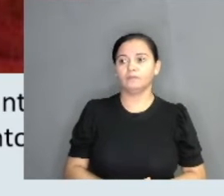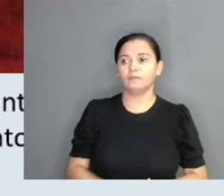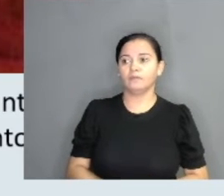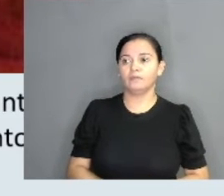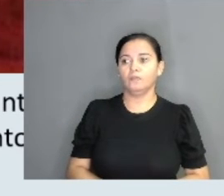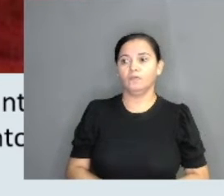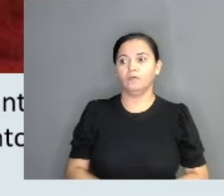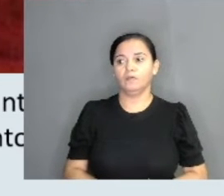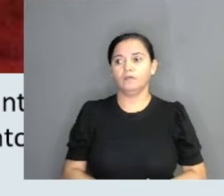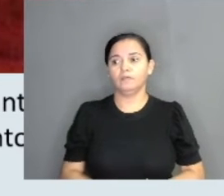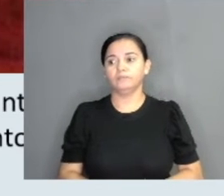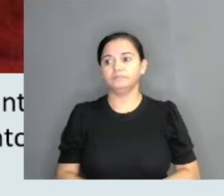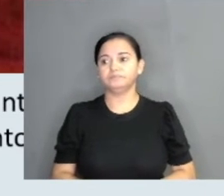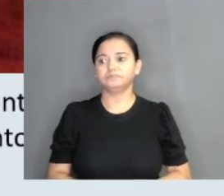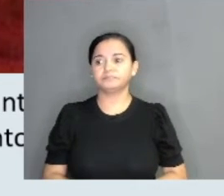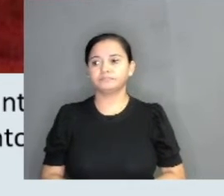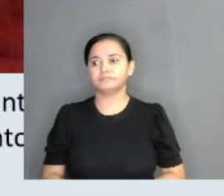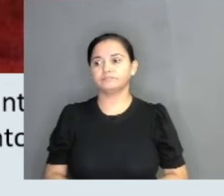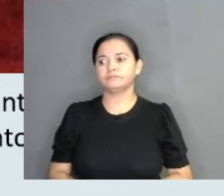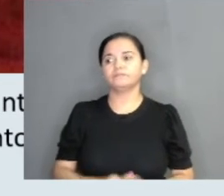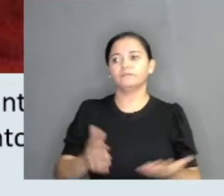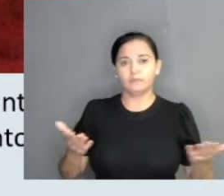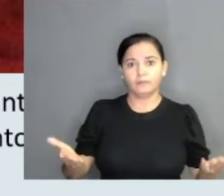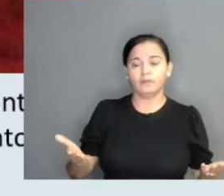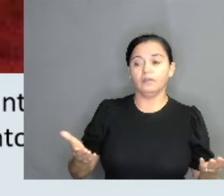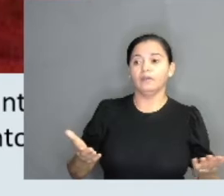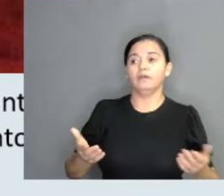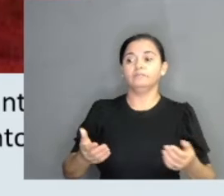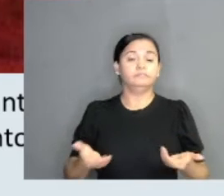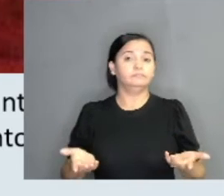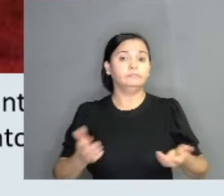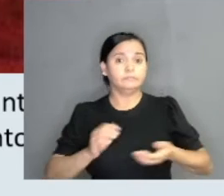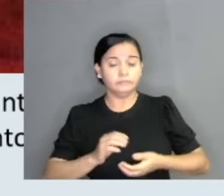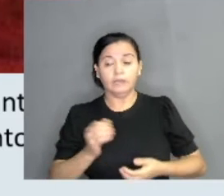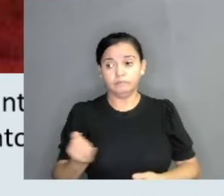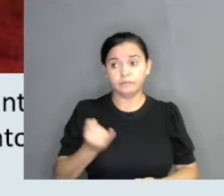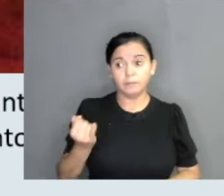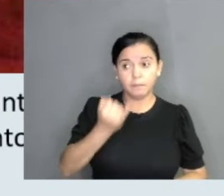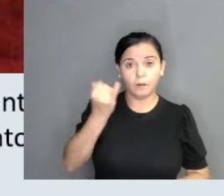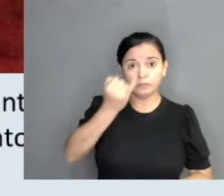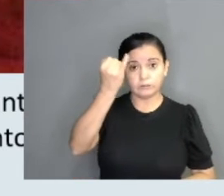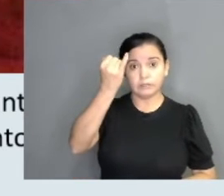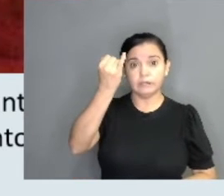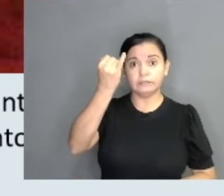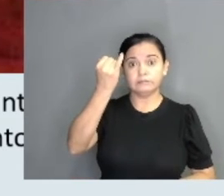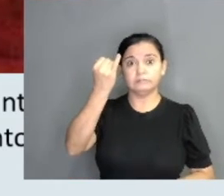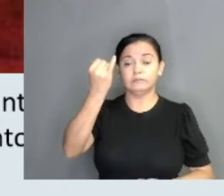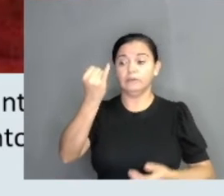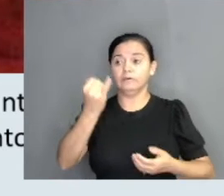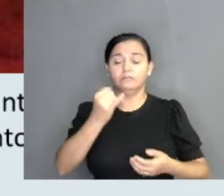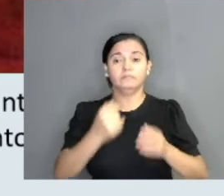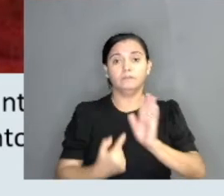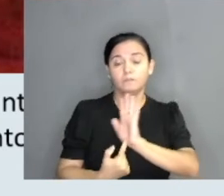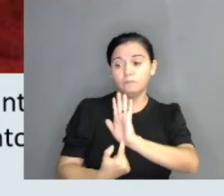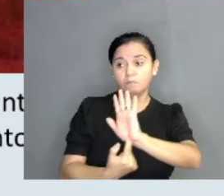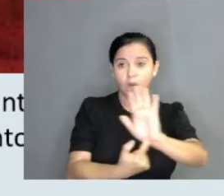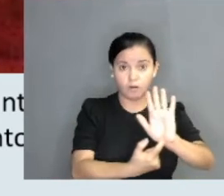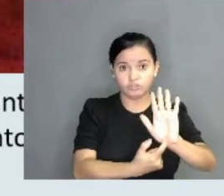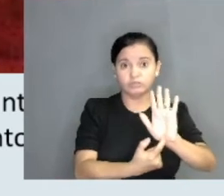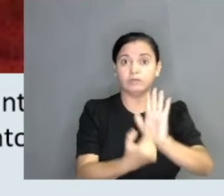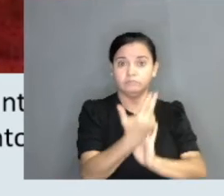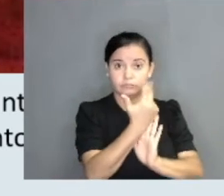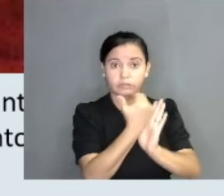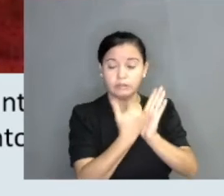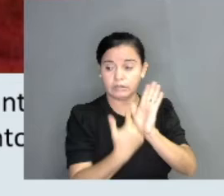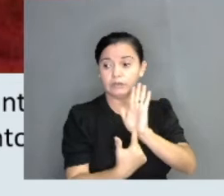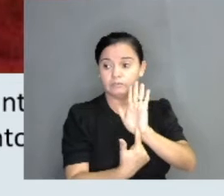Então, Cosme de Médici, importante mecenas italiano do Renascimento. Olha aí a